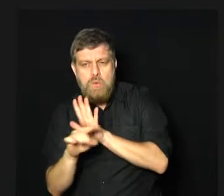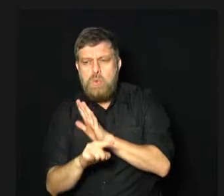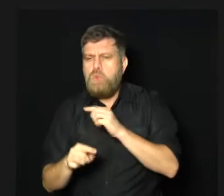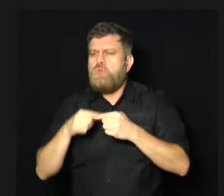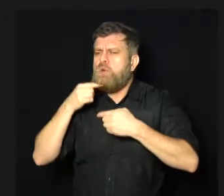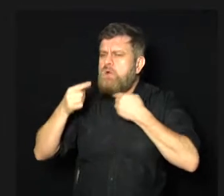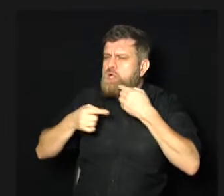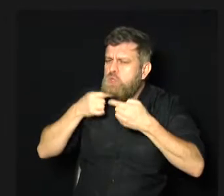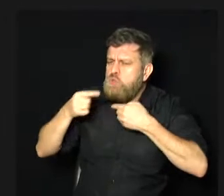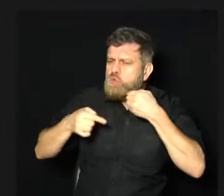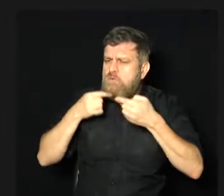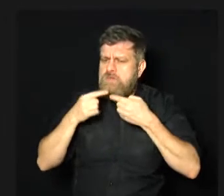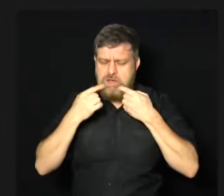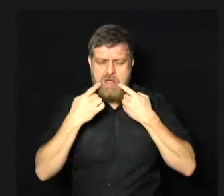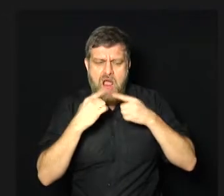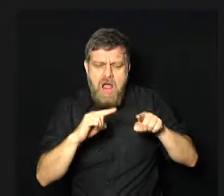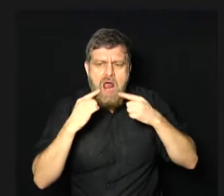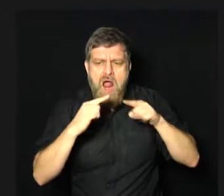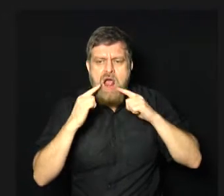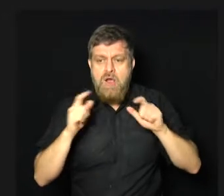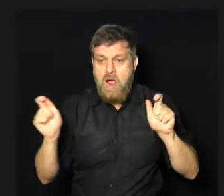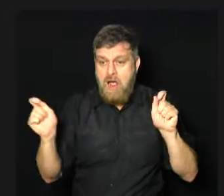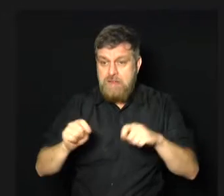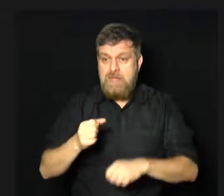uma crítica, pode fazer pelo